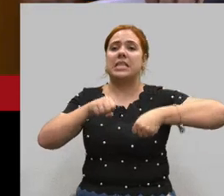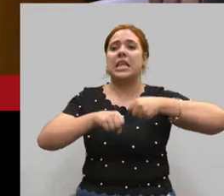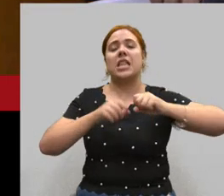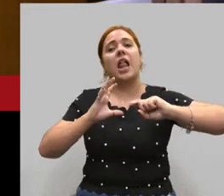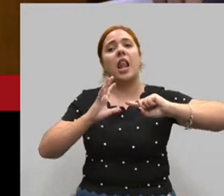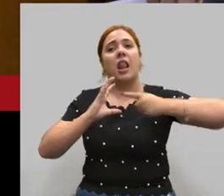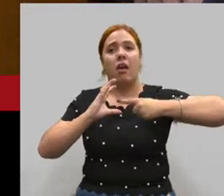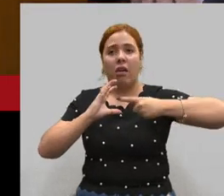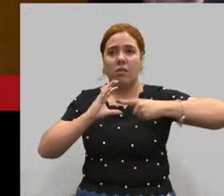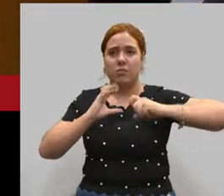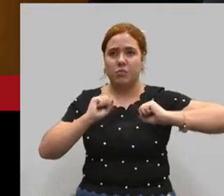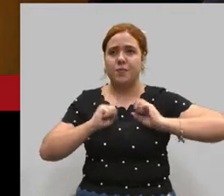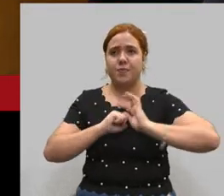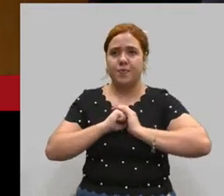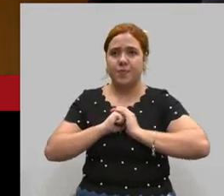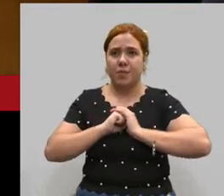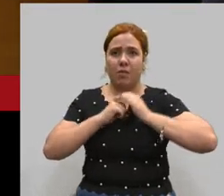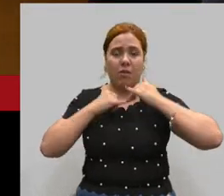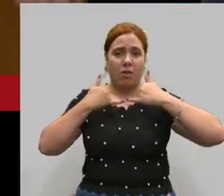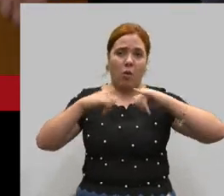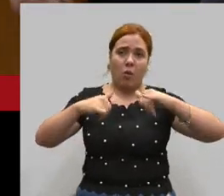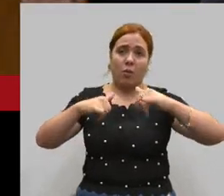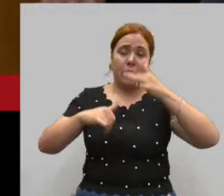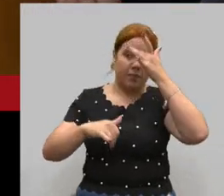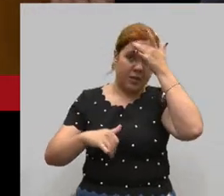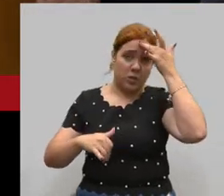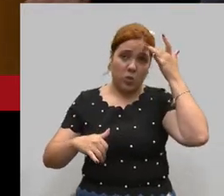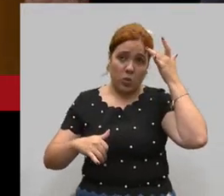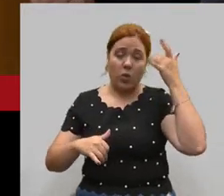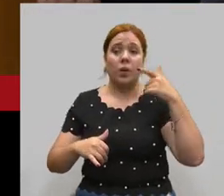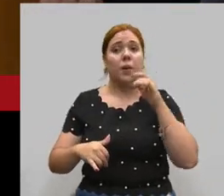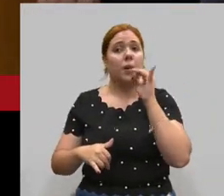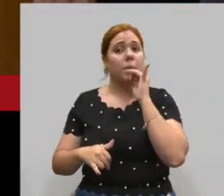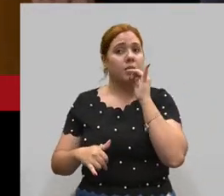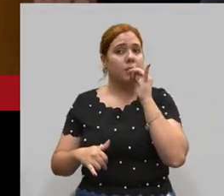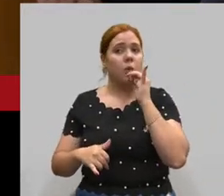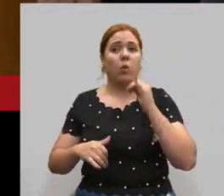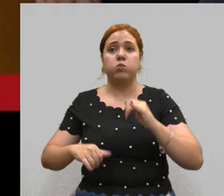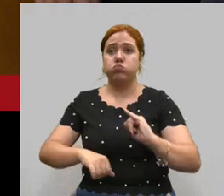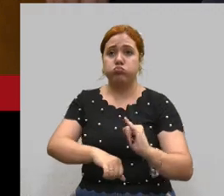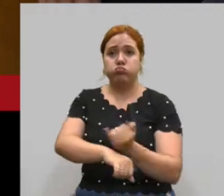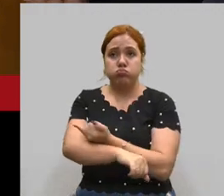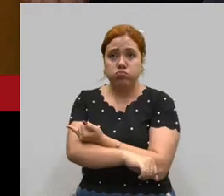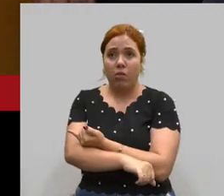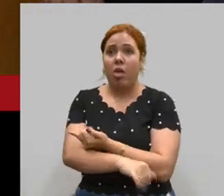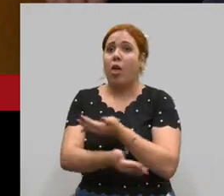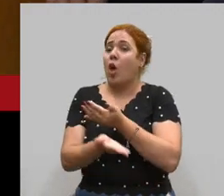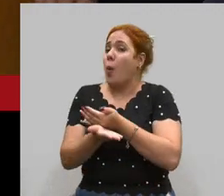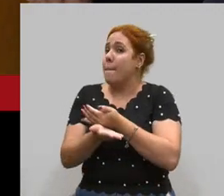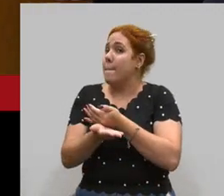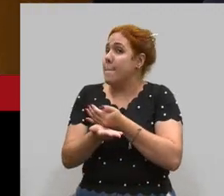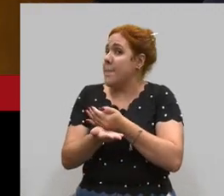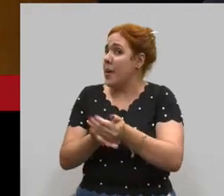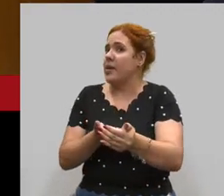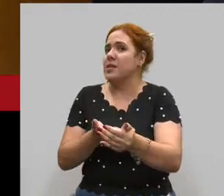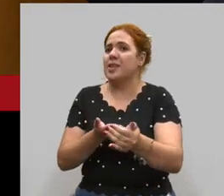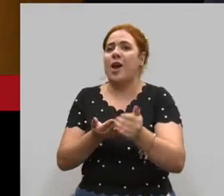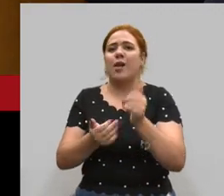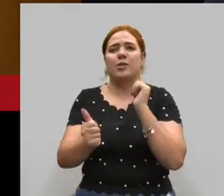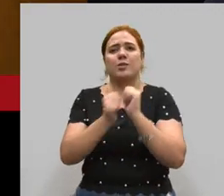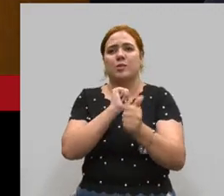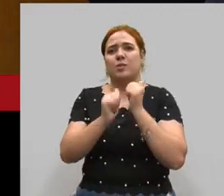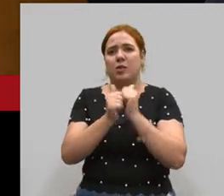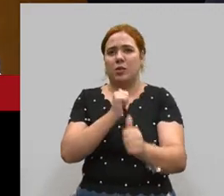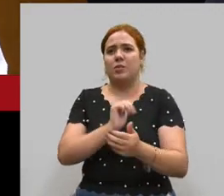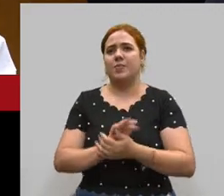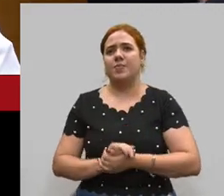e ao a pessoa obesa A Iniciação mesmo no esporte que é mais difícil se a pessoa ela